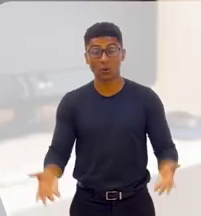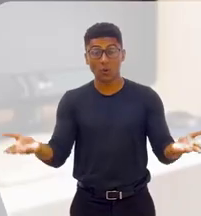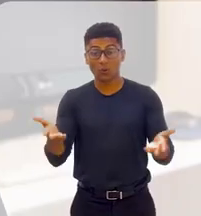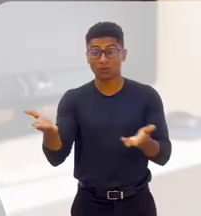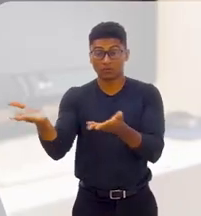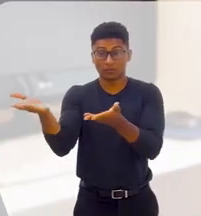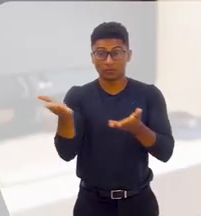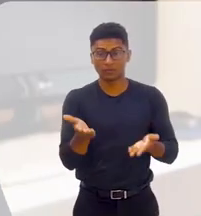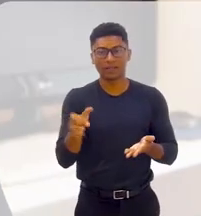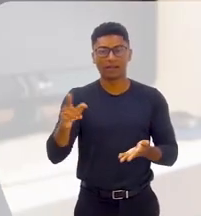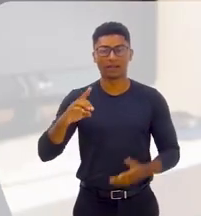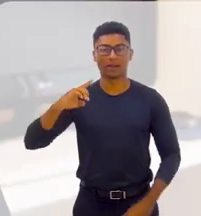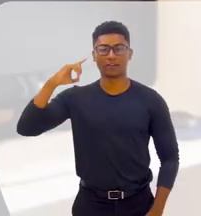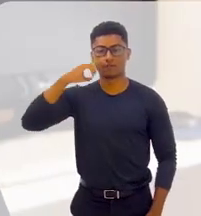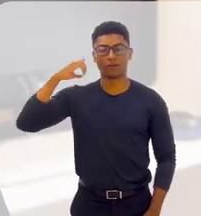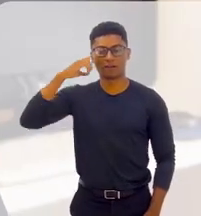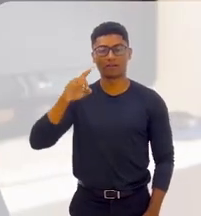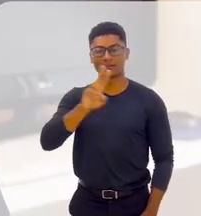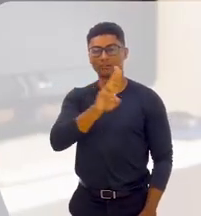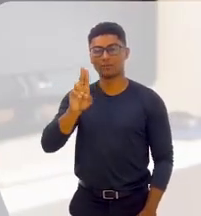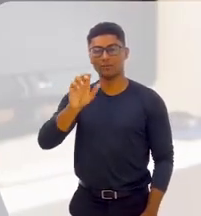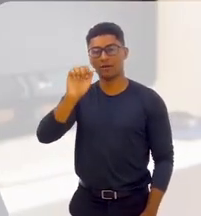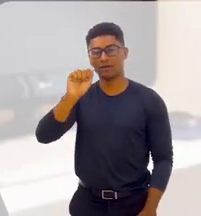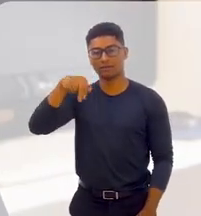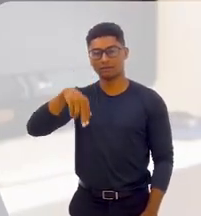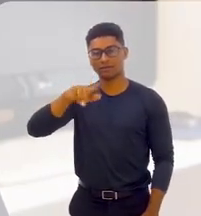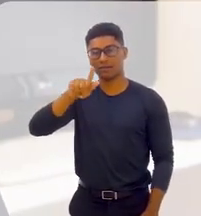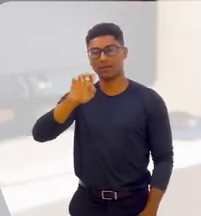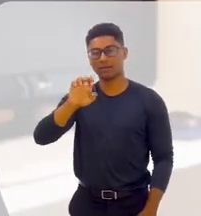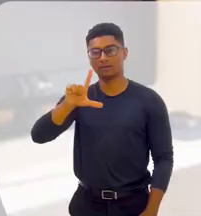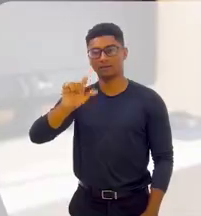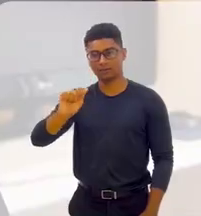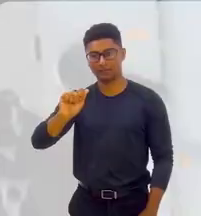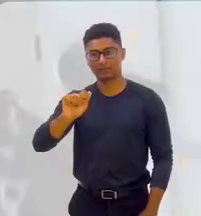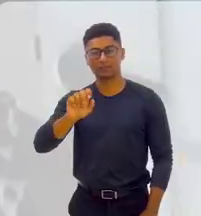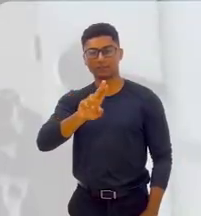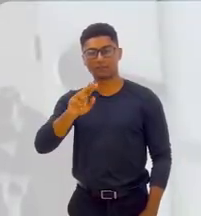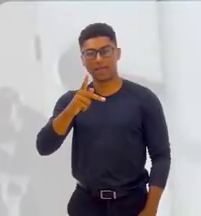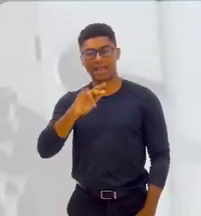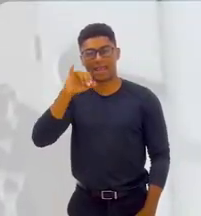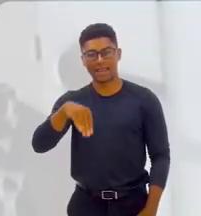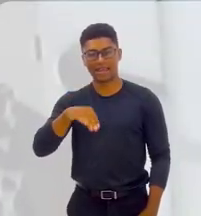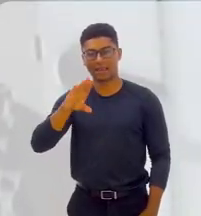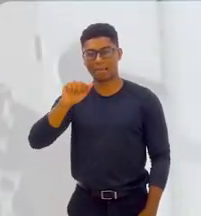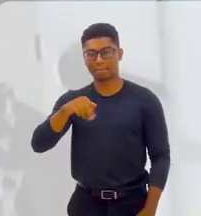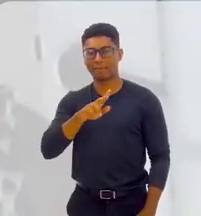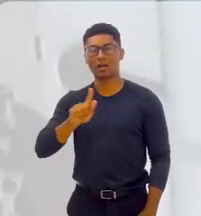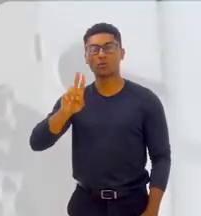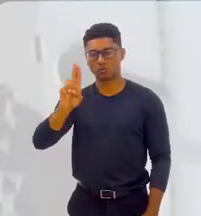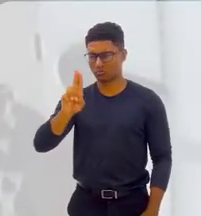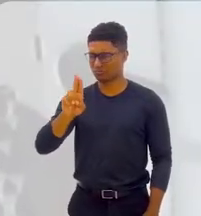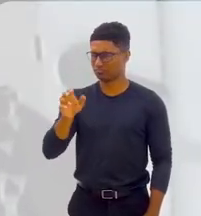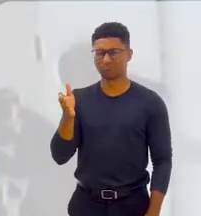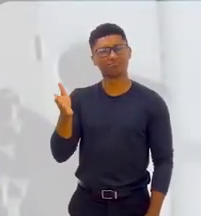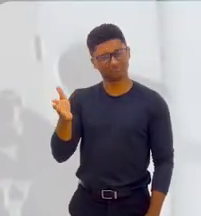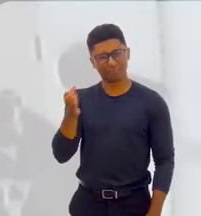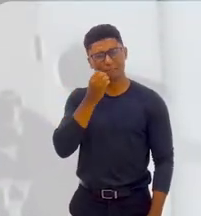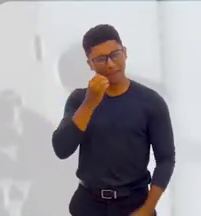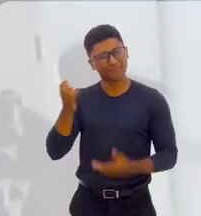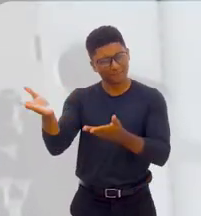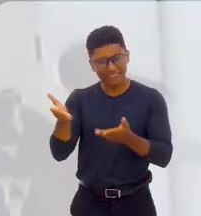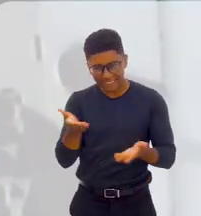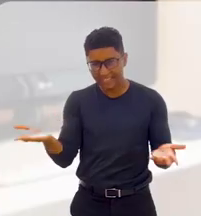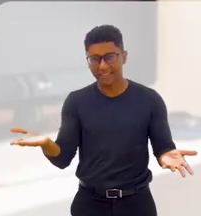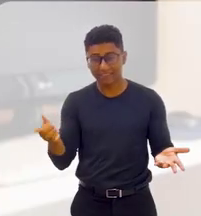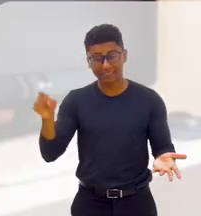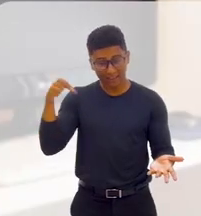Minha convidada de hoje é a advogada Ângela Borges Quimbango. Muito bem-vinda, Ângela. Um prazer